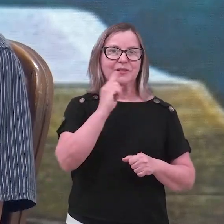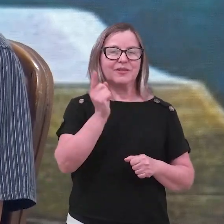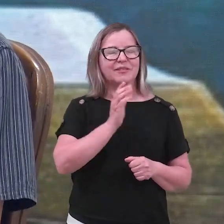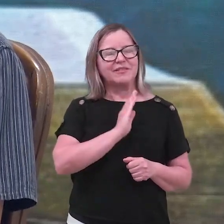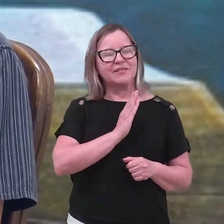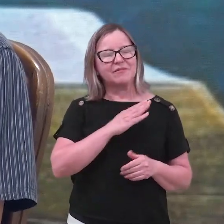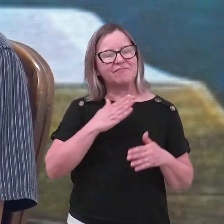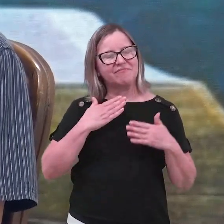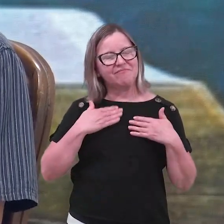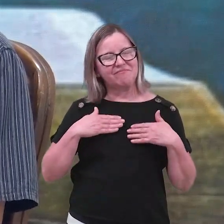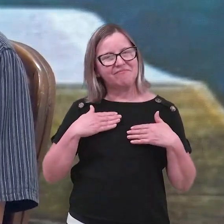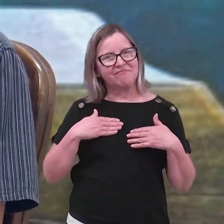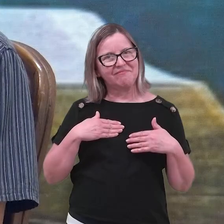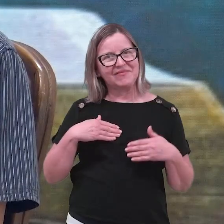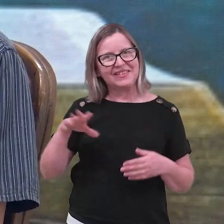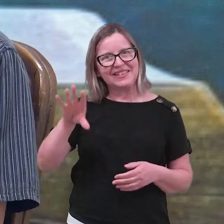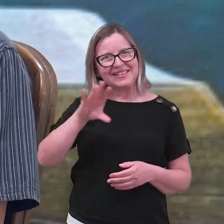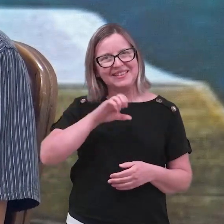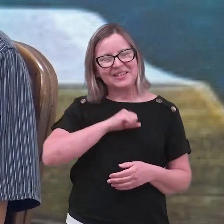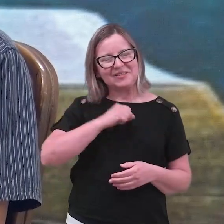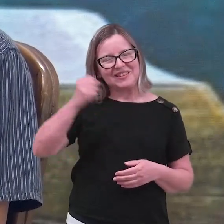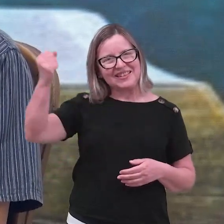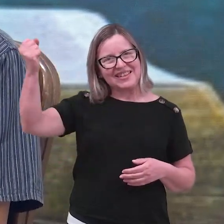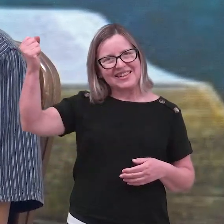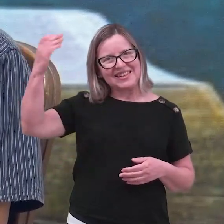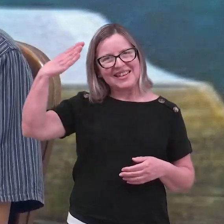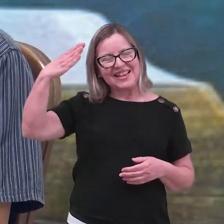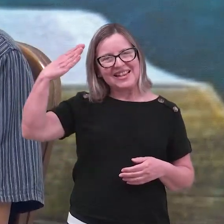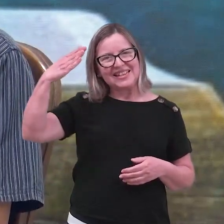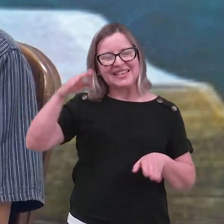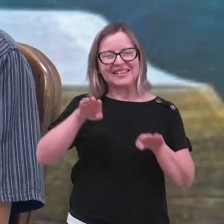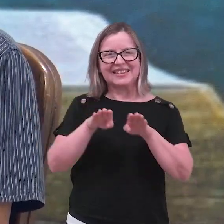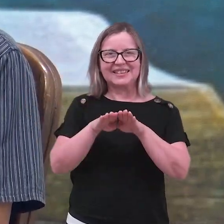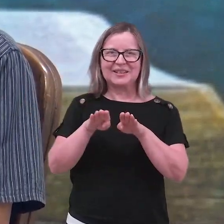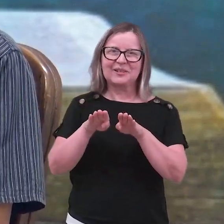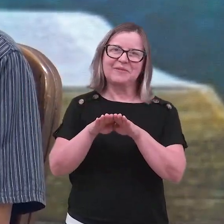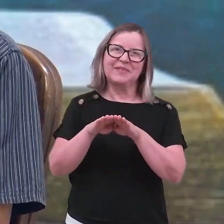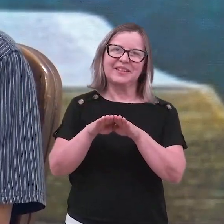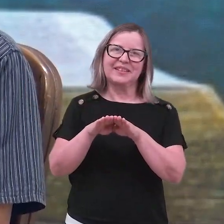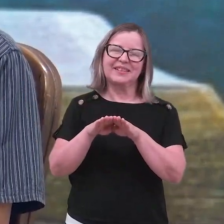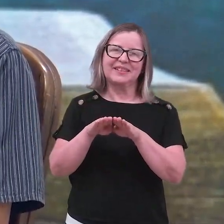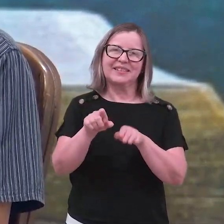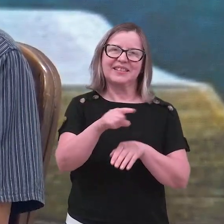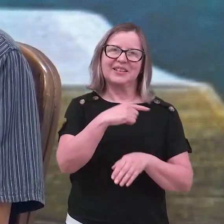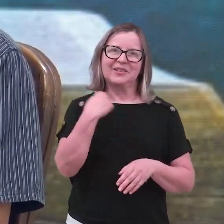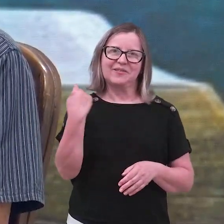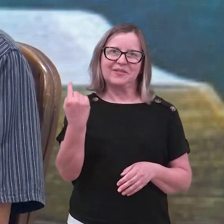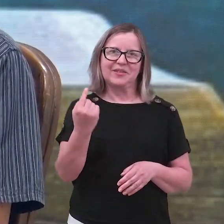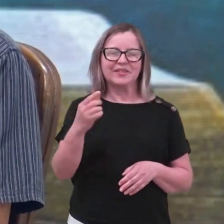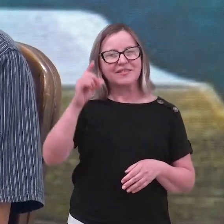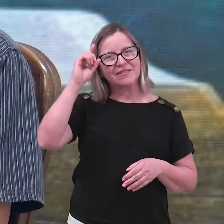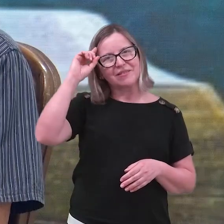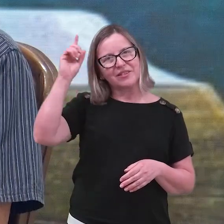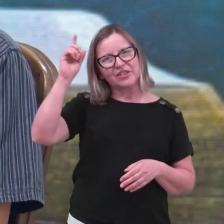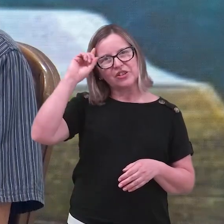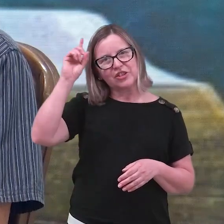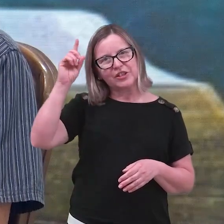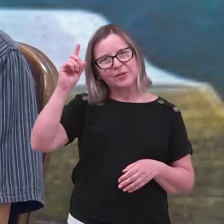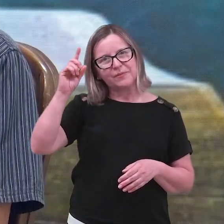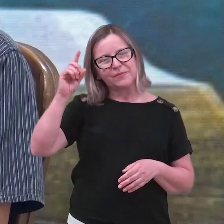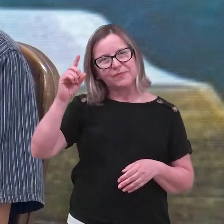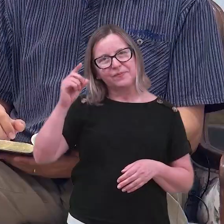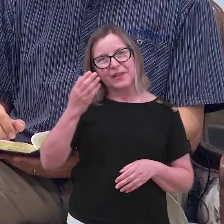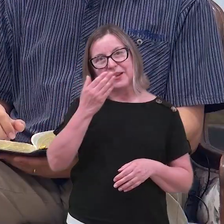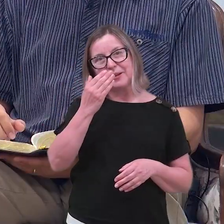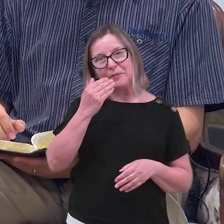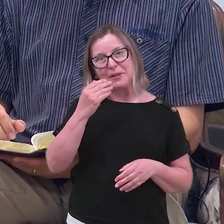aquietado no amor, na graça, e que também nós, a cada dia, nos alimentemos